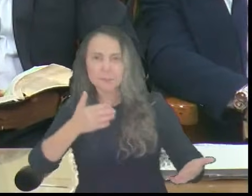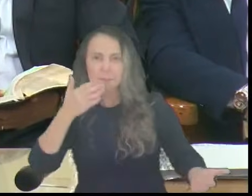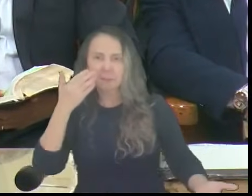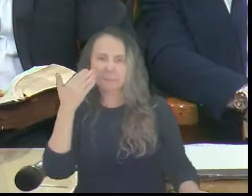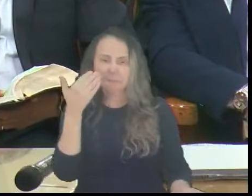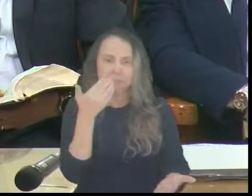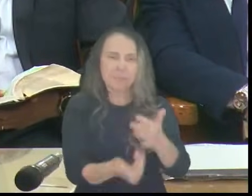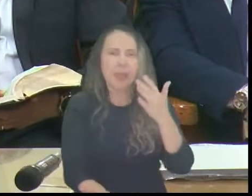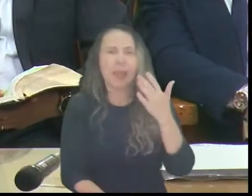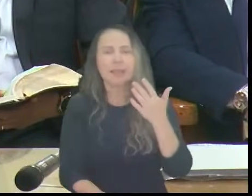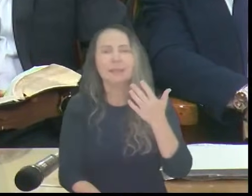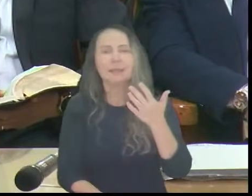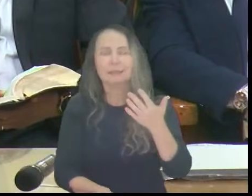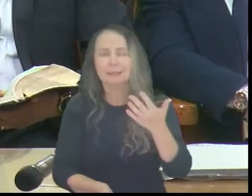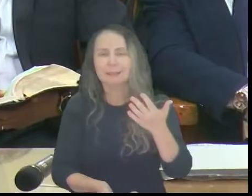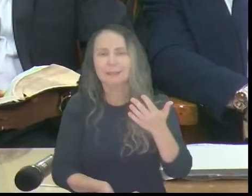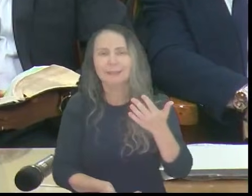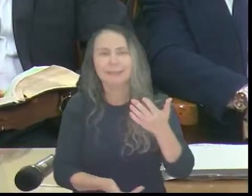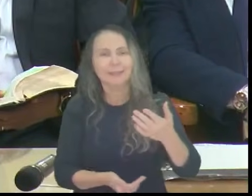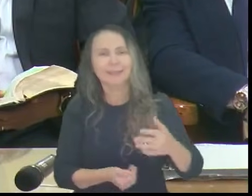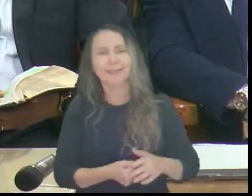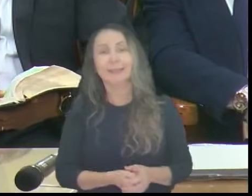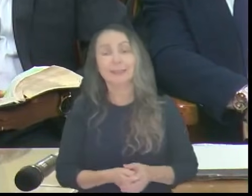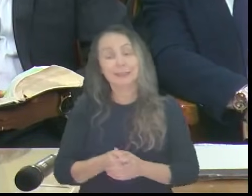prevalecerão contra a igreja.